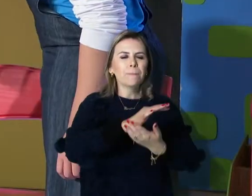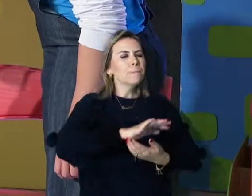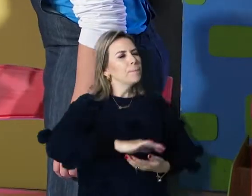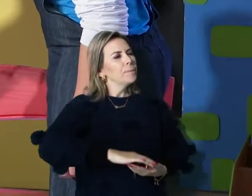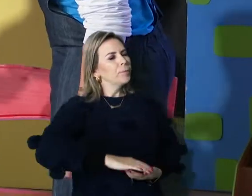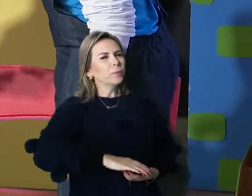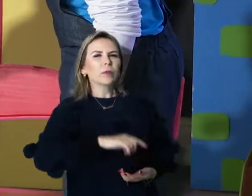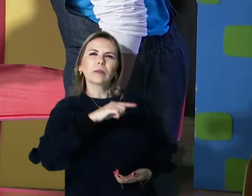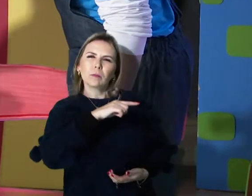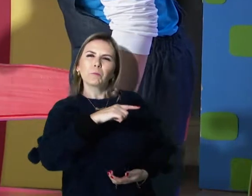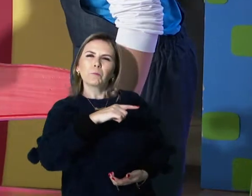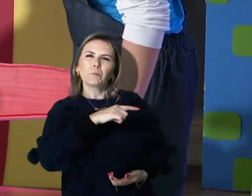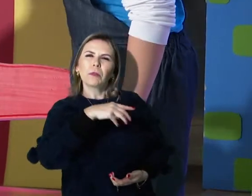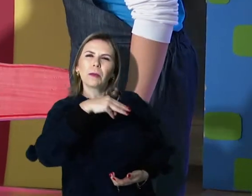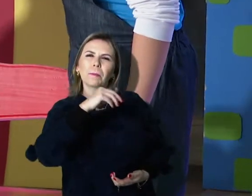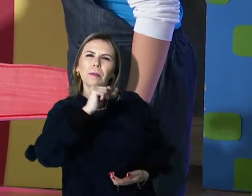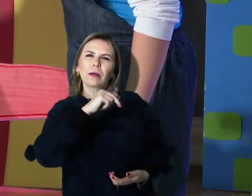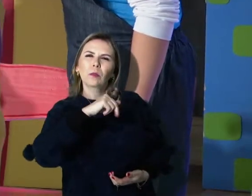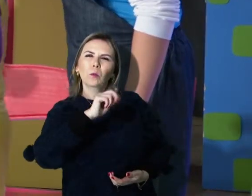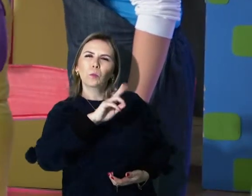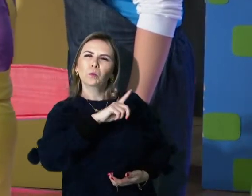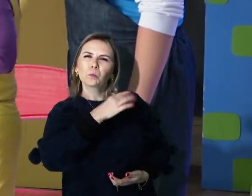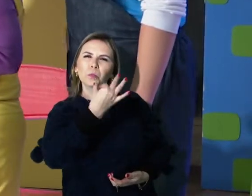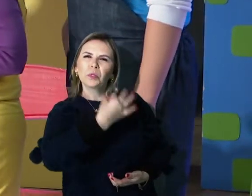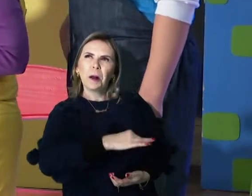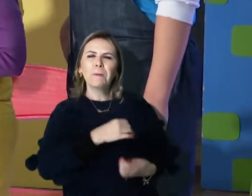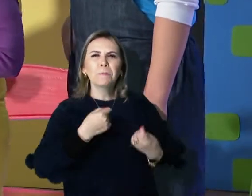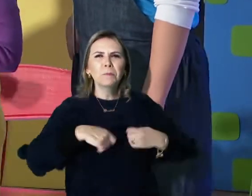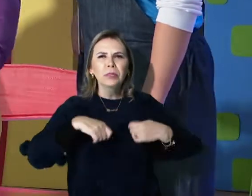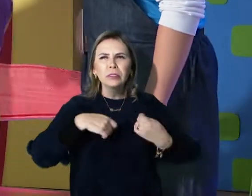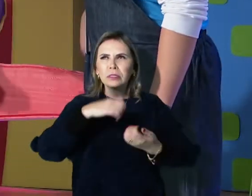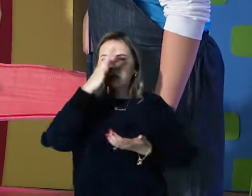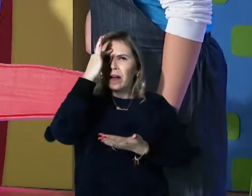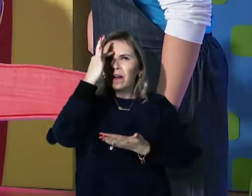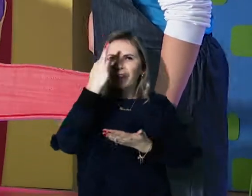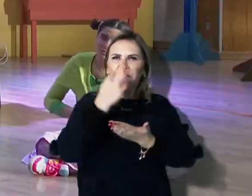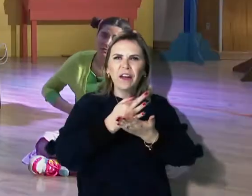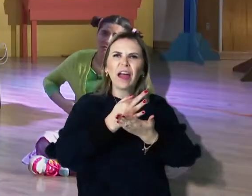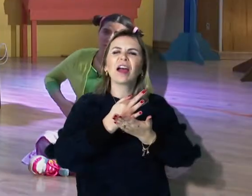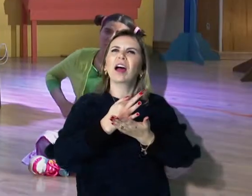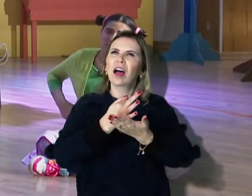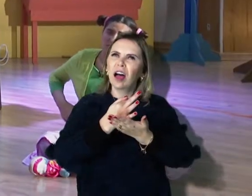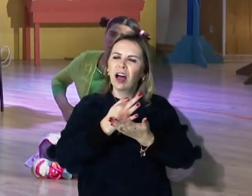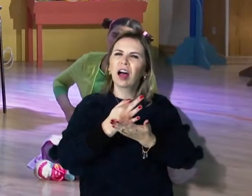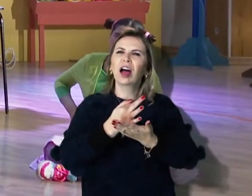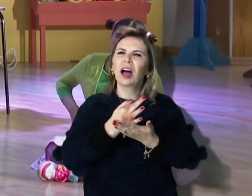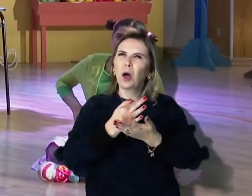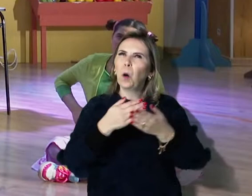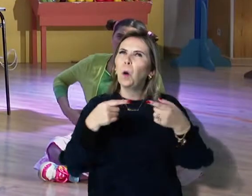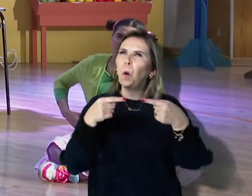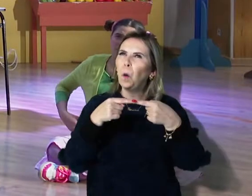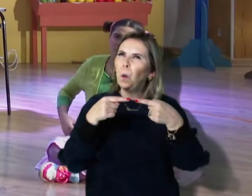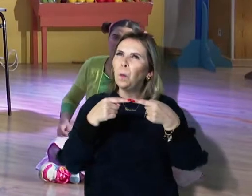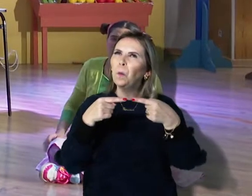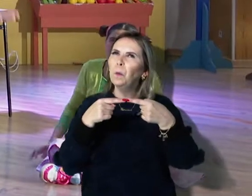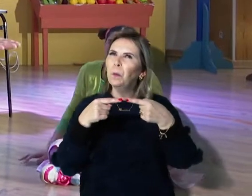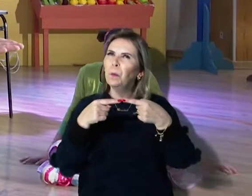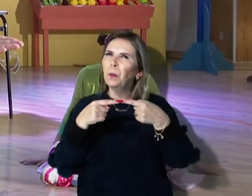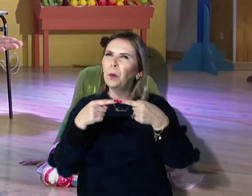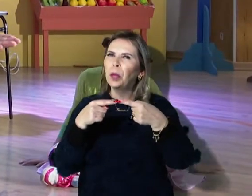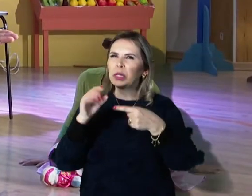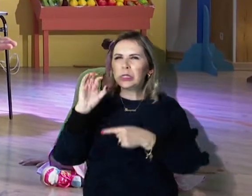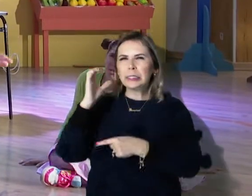Manu, você tá certa. Nós temos é que ter fé. É, olha, que combinação mais incrível.